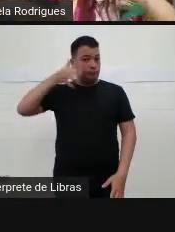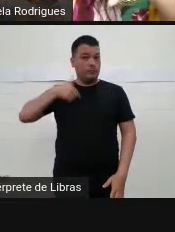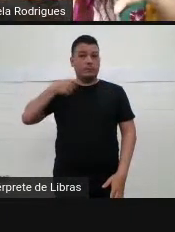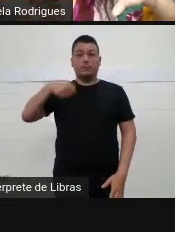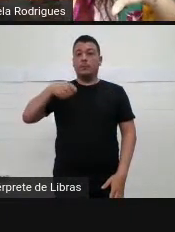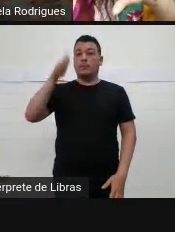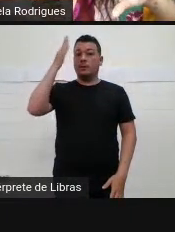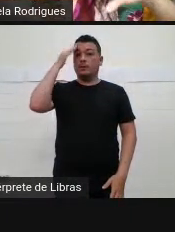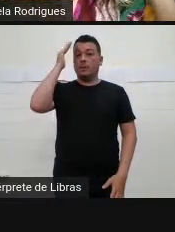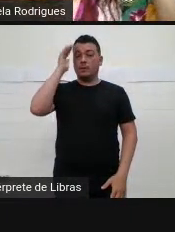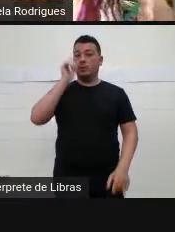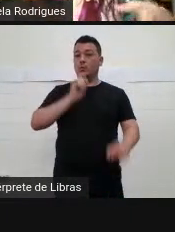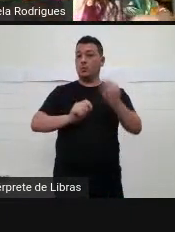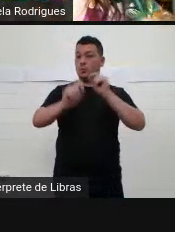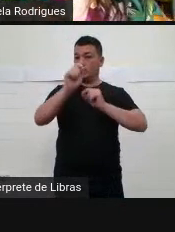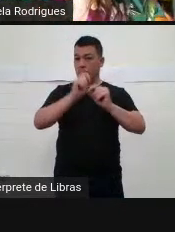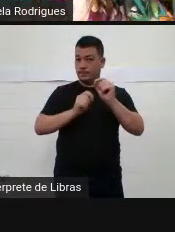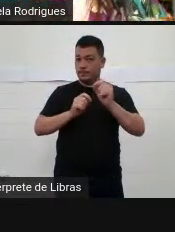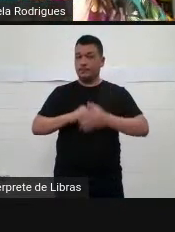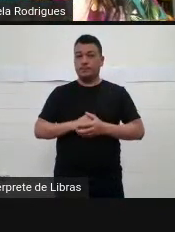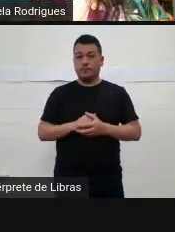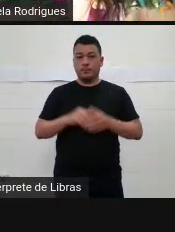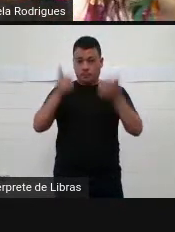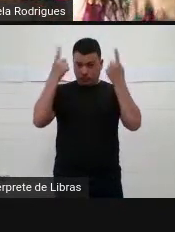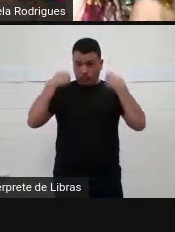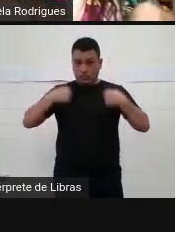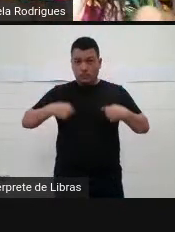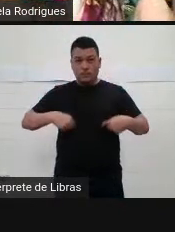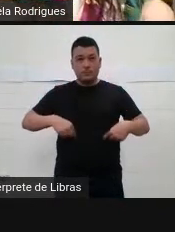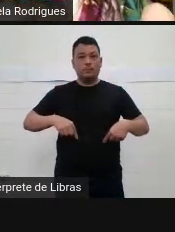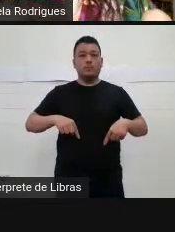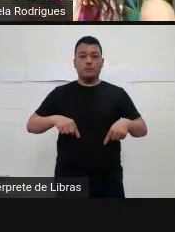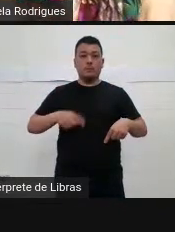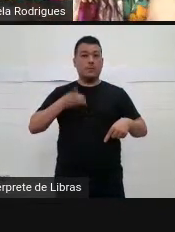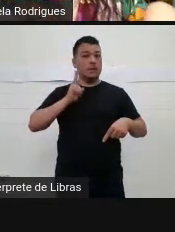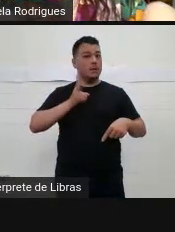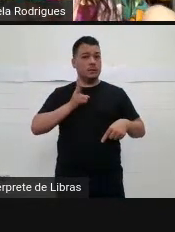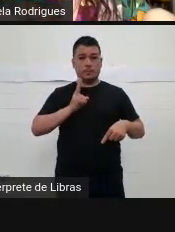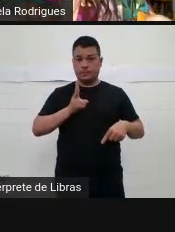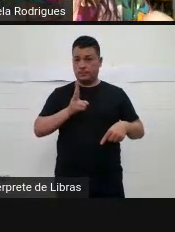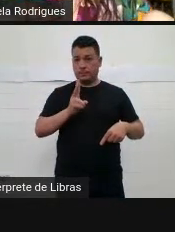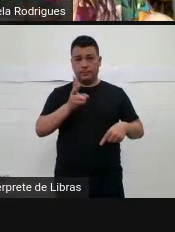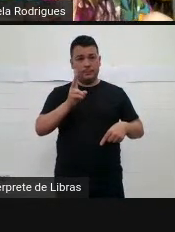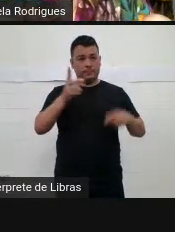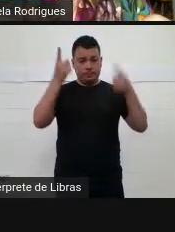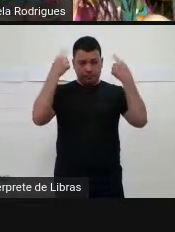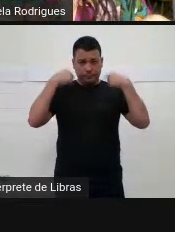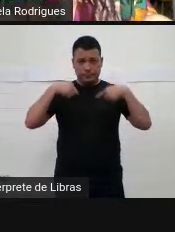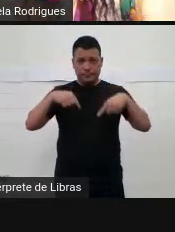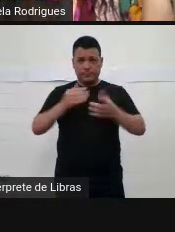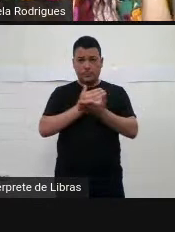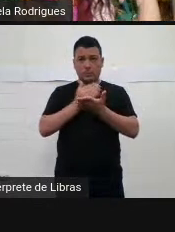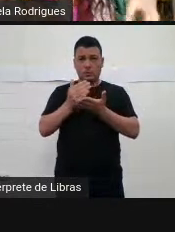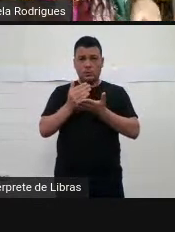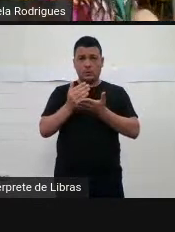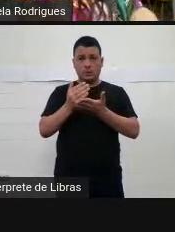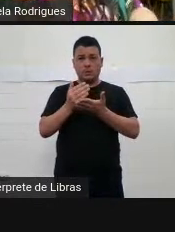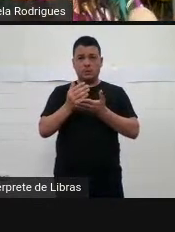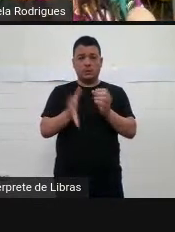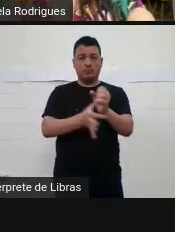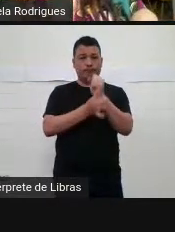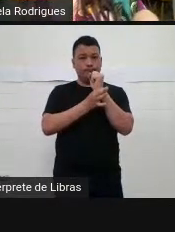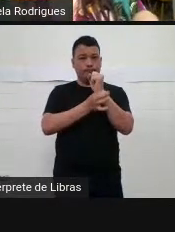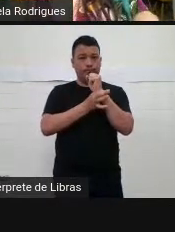que o corpo, né, ele sempre será esse ponto de ancoragem, né,